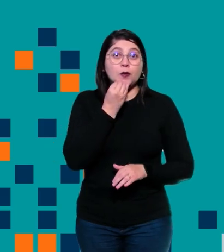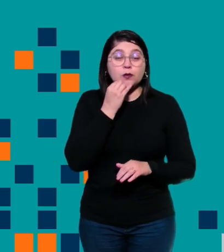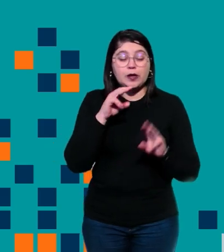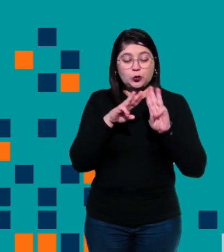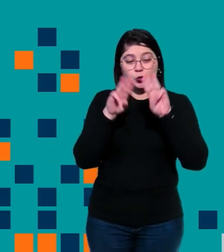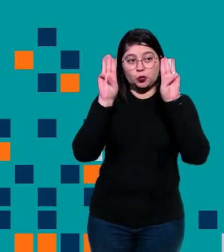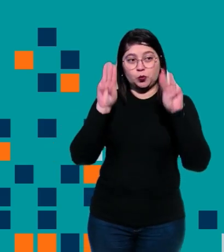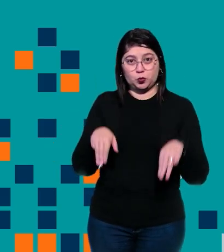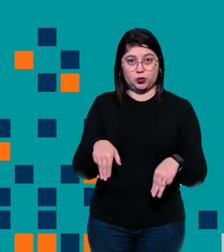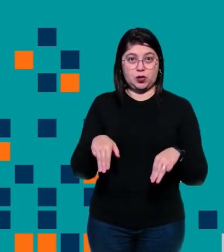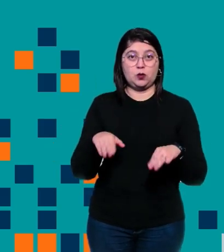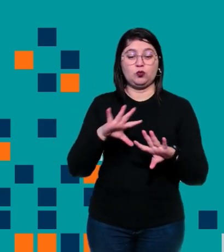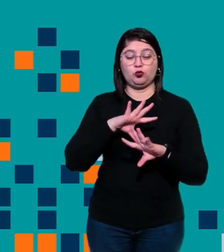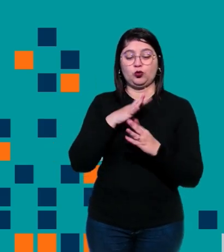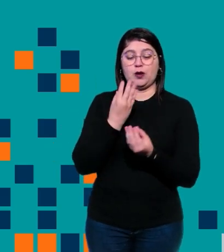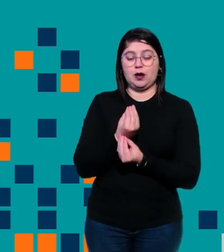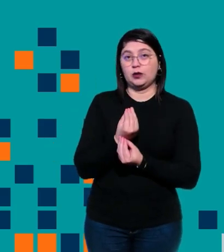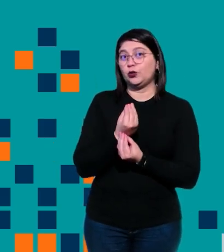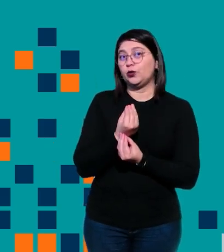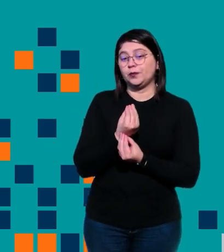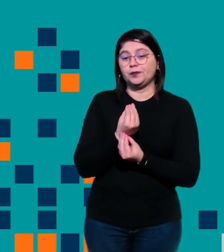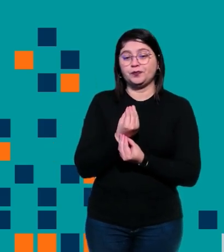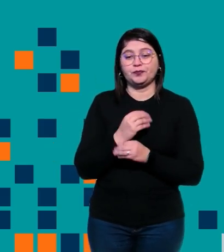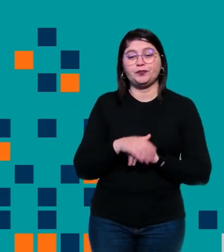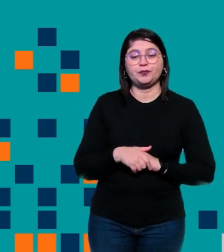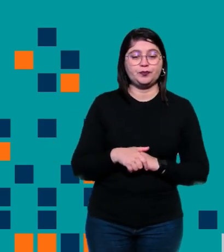Rio, que foi assim